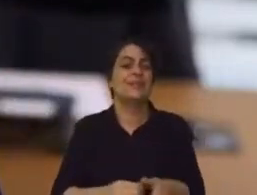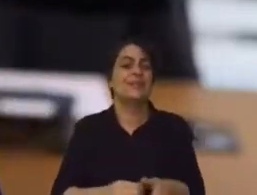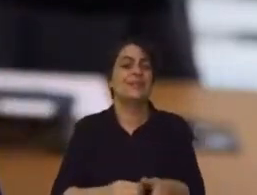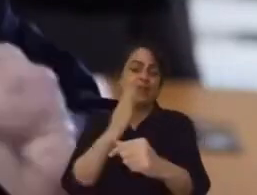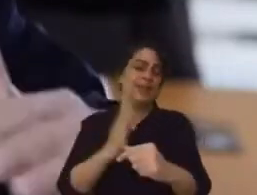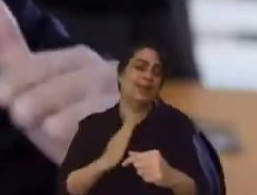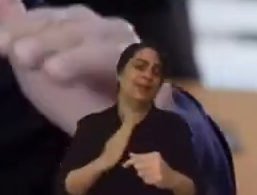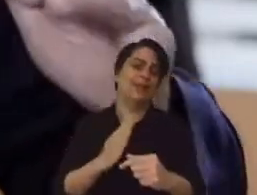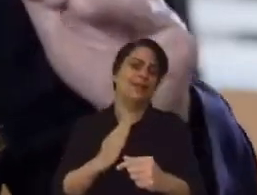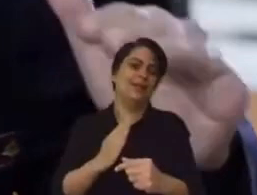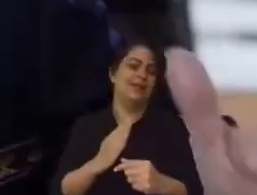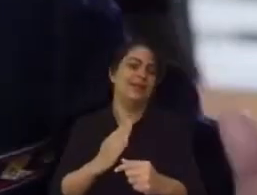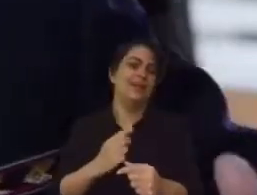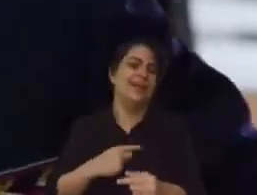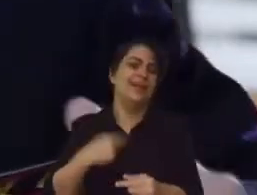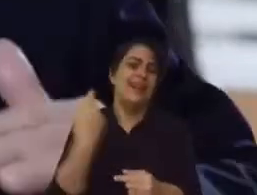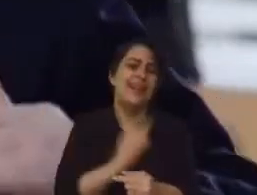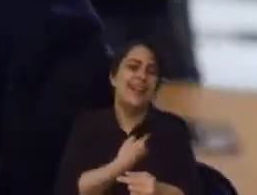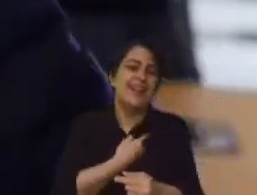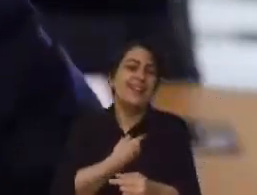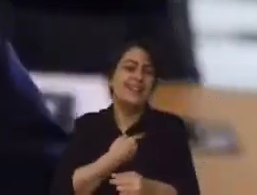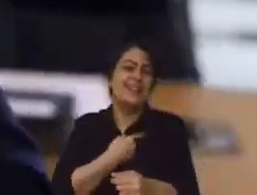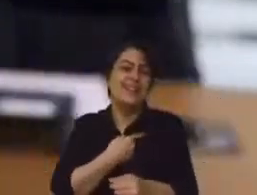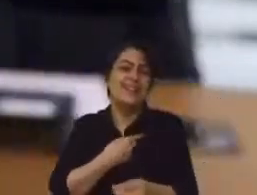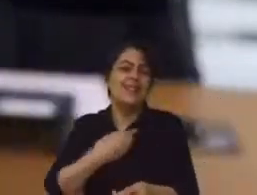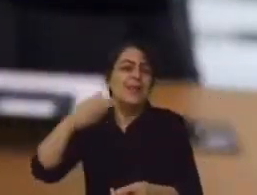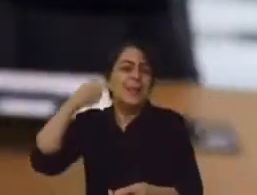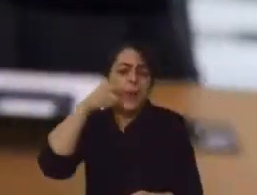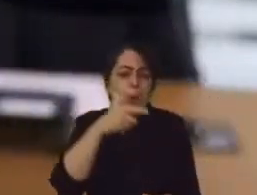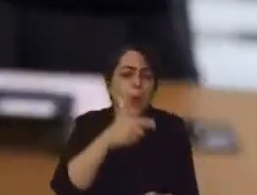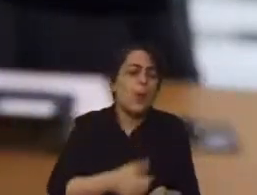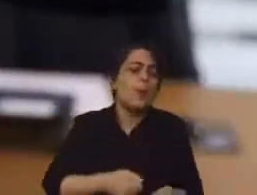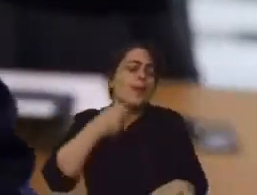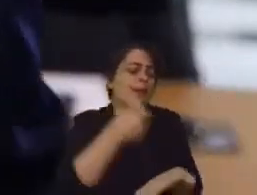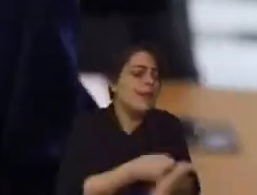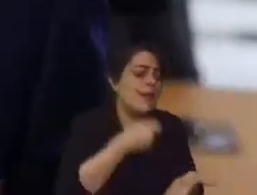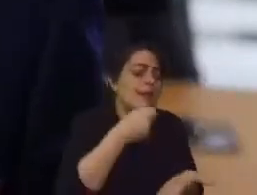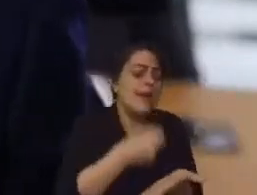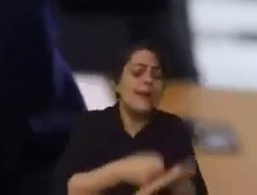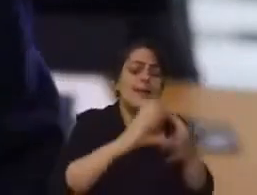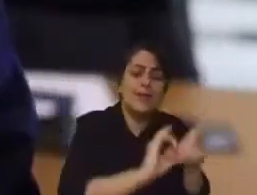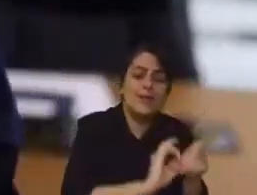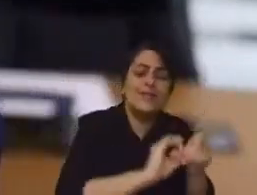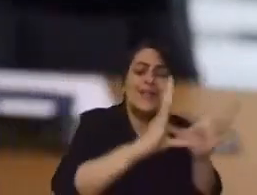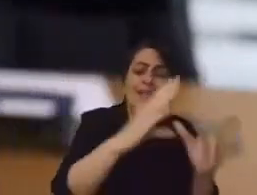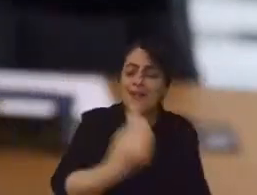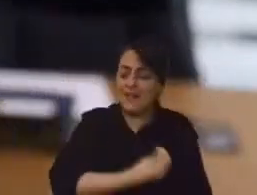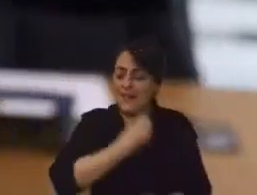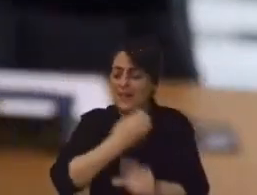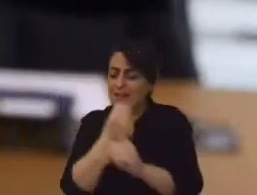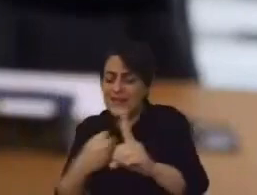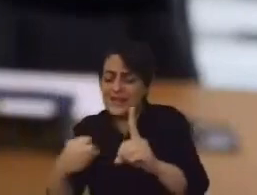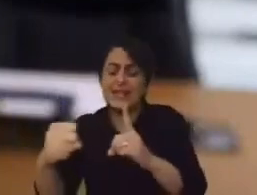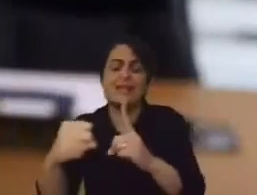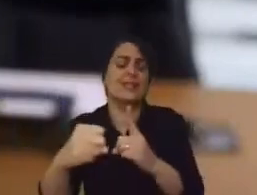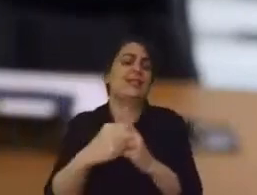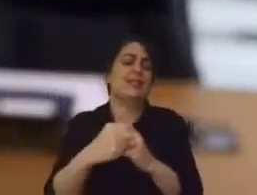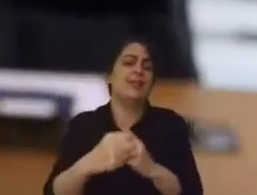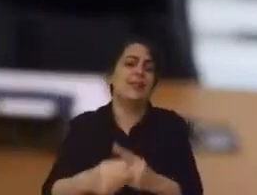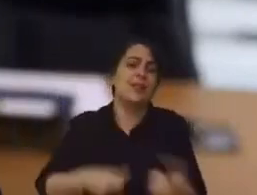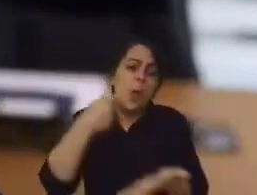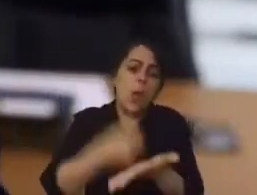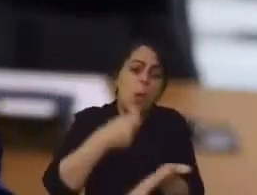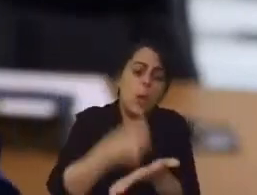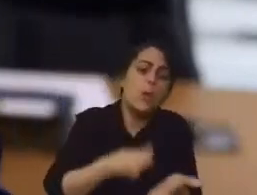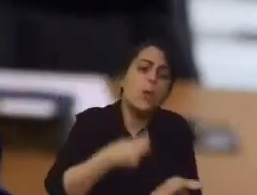foi ocupando espaço na democracia, espaço na vida social, espaço nas lutas democráticas desse país, até que